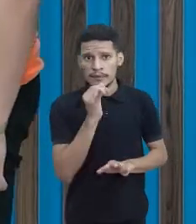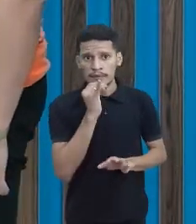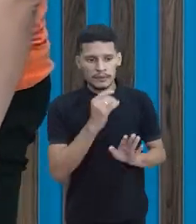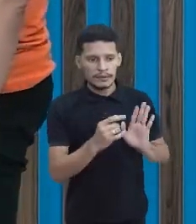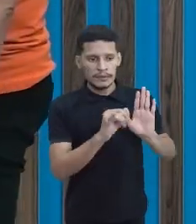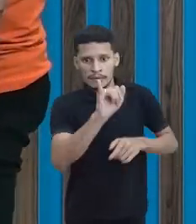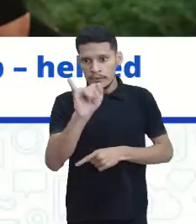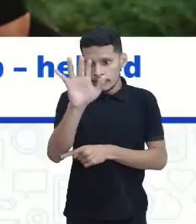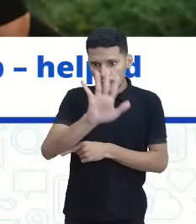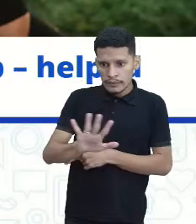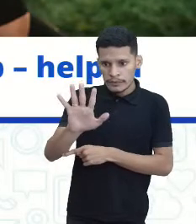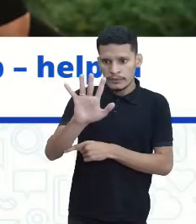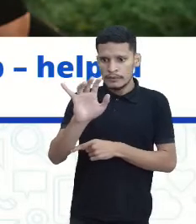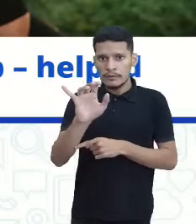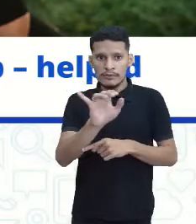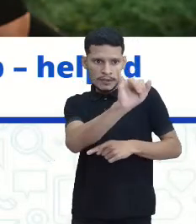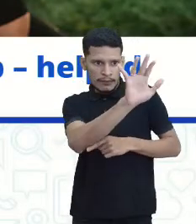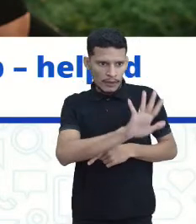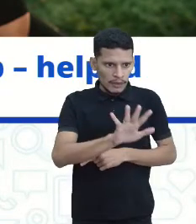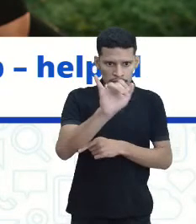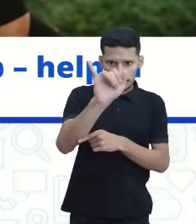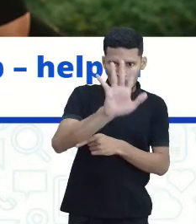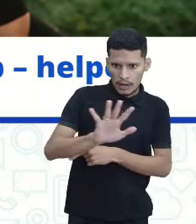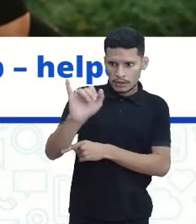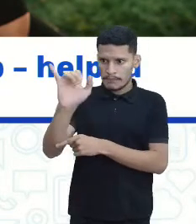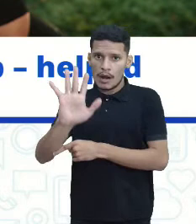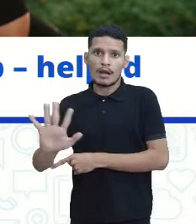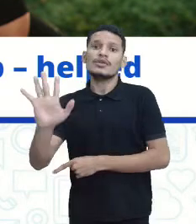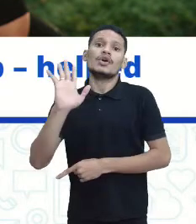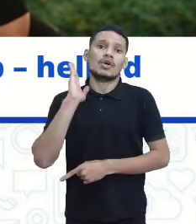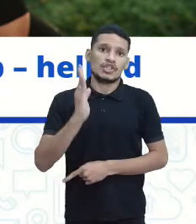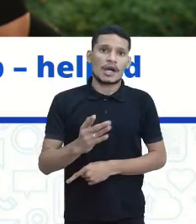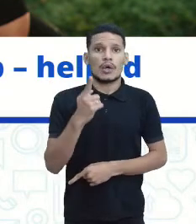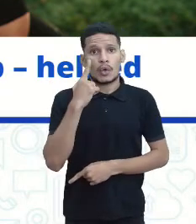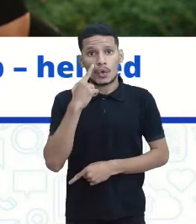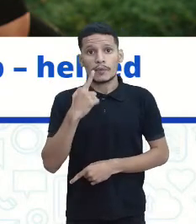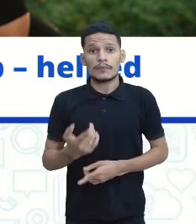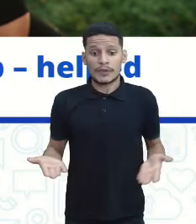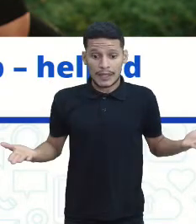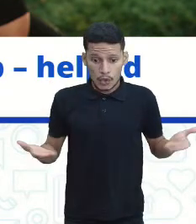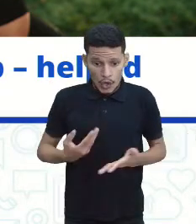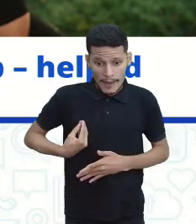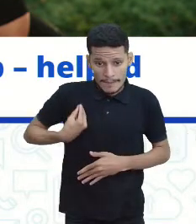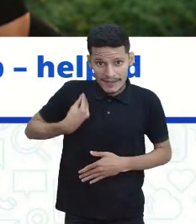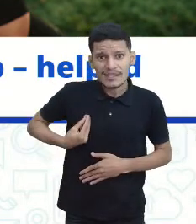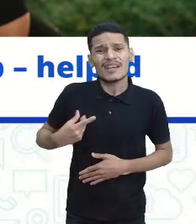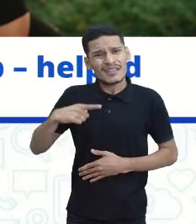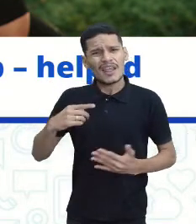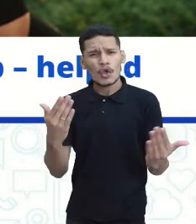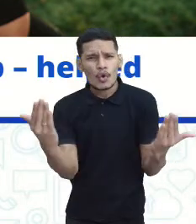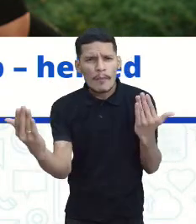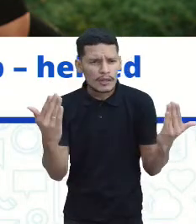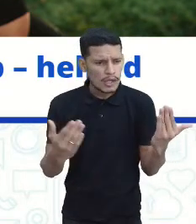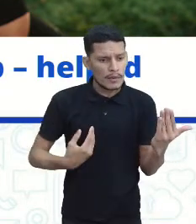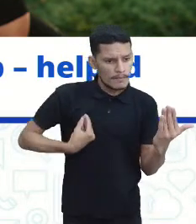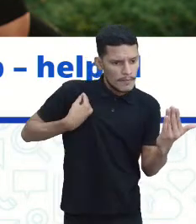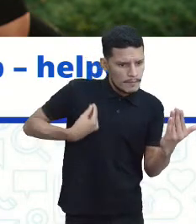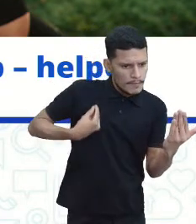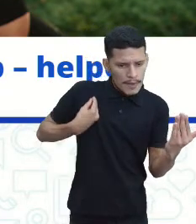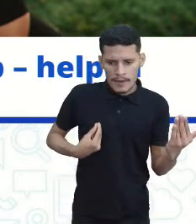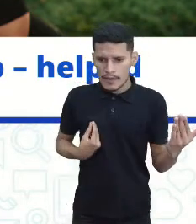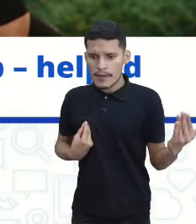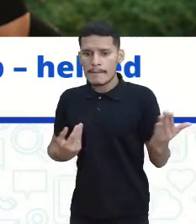verbo regular é formado pelo sufixo ed, como a gente viu. Então, eu tenho no presente. É bom fazer essa comparação entre um e outro para vocês